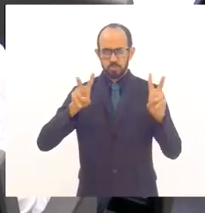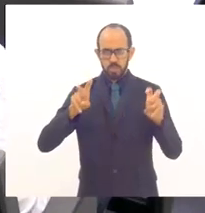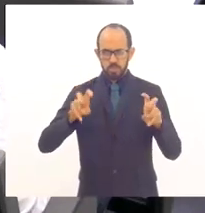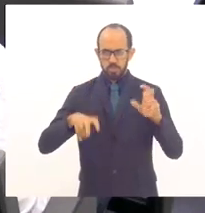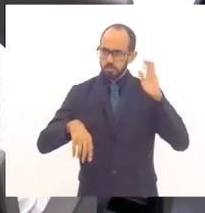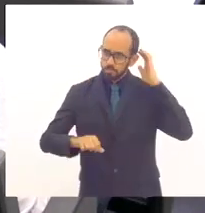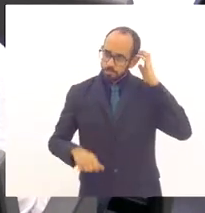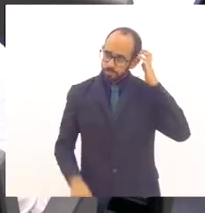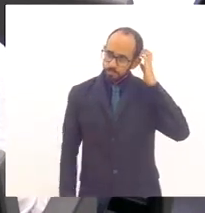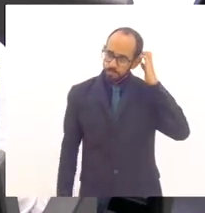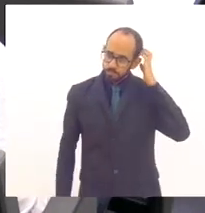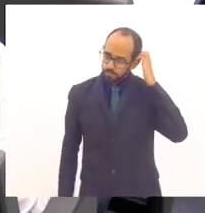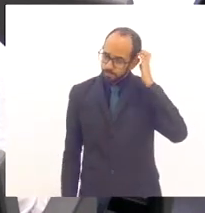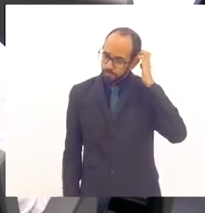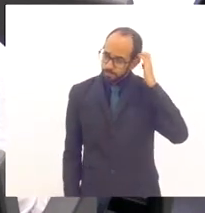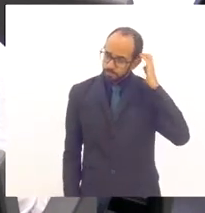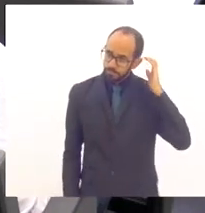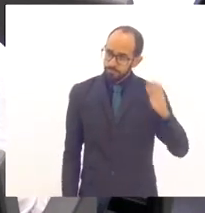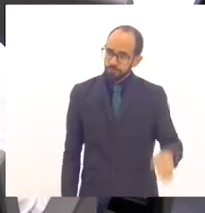Por favor.